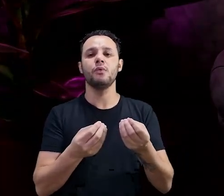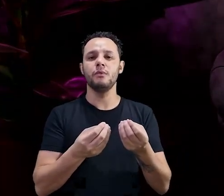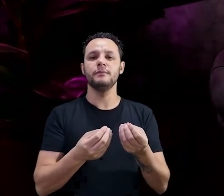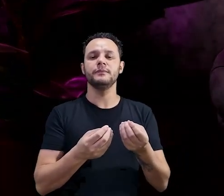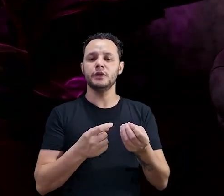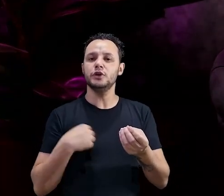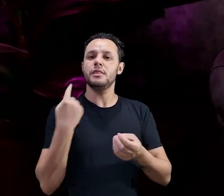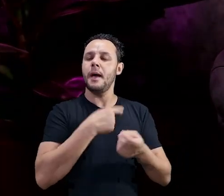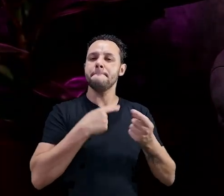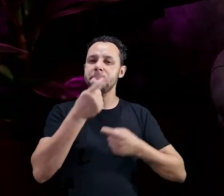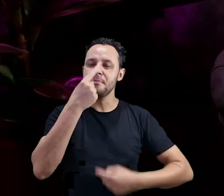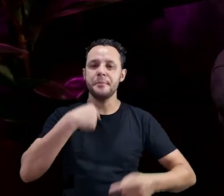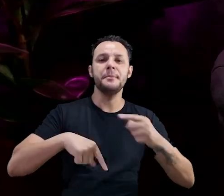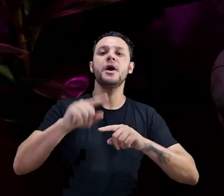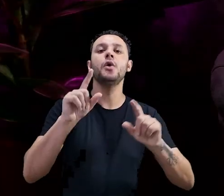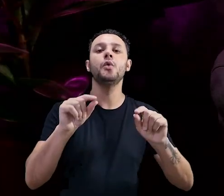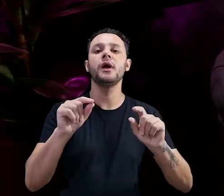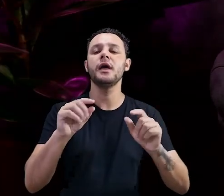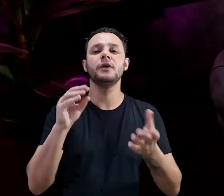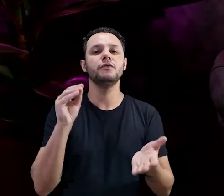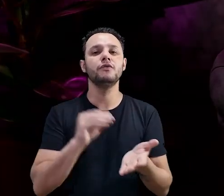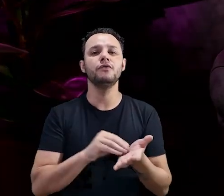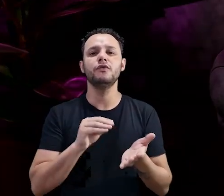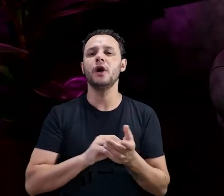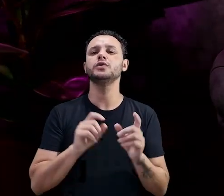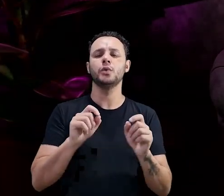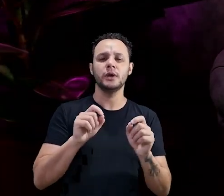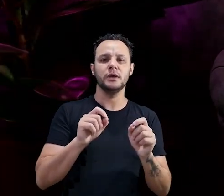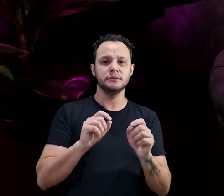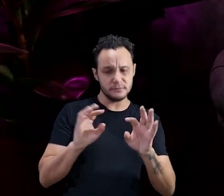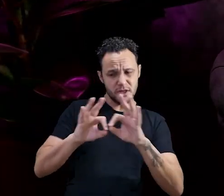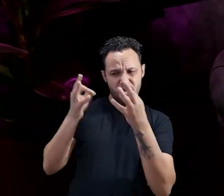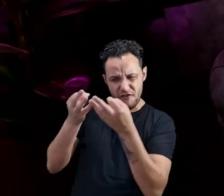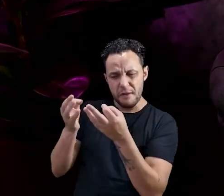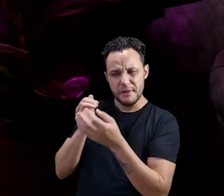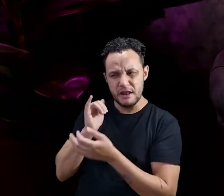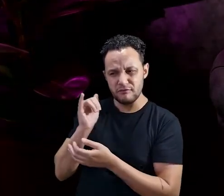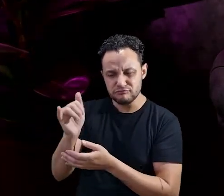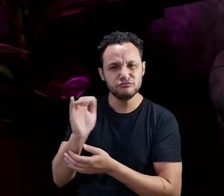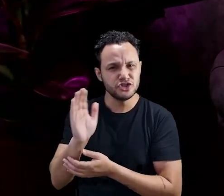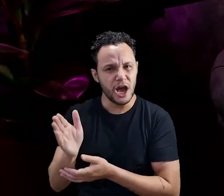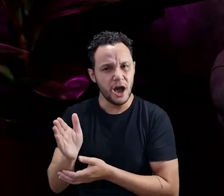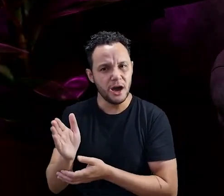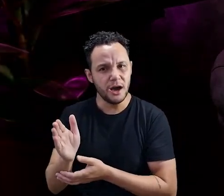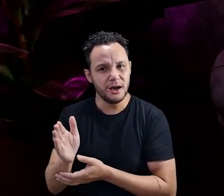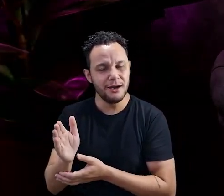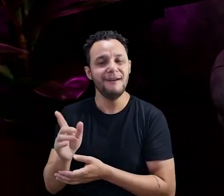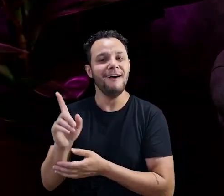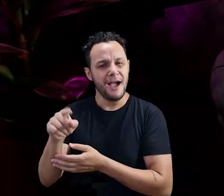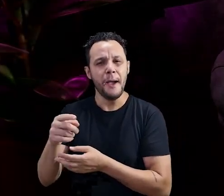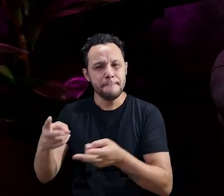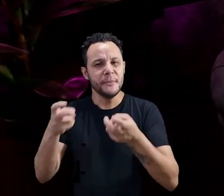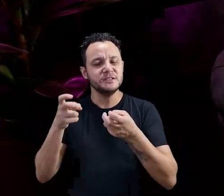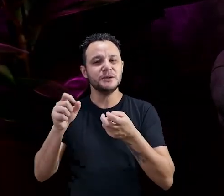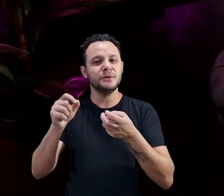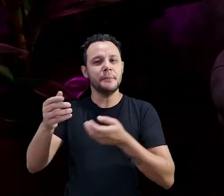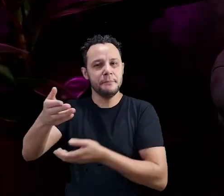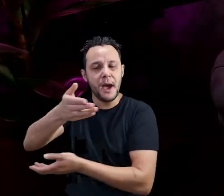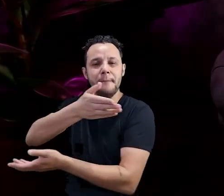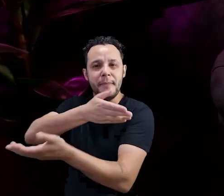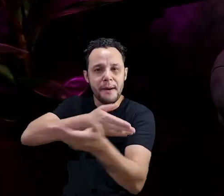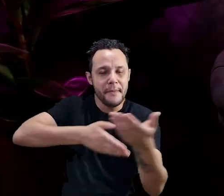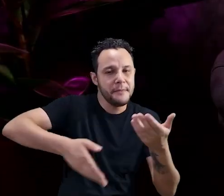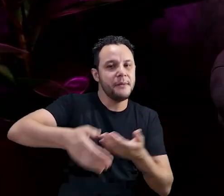dar? Quais passos à frente a gente tem para dar agora? Retorno para a família. Esse vai e volta